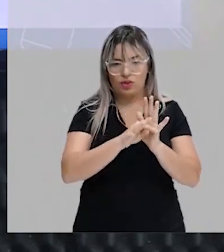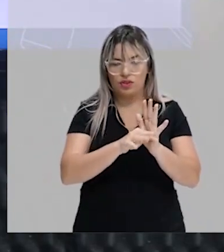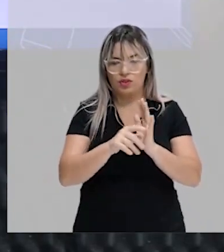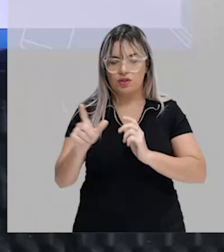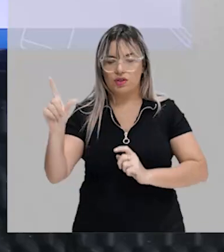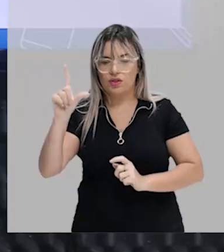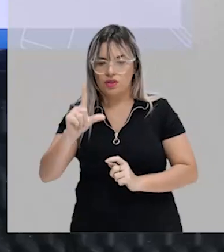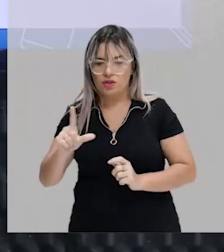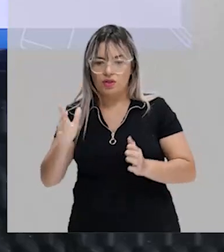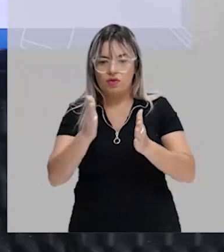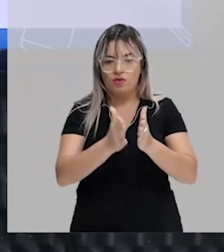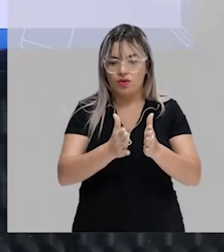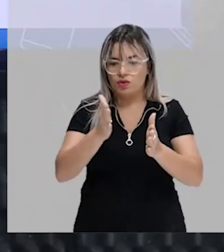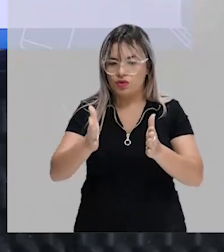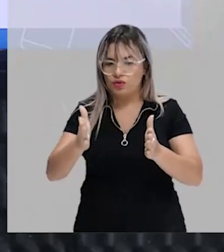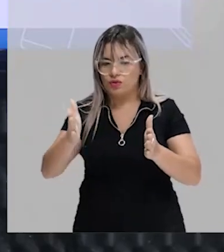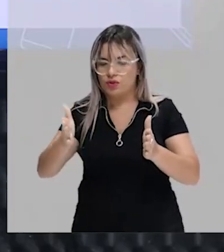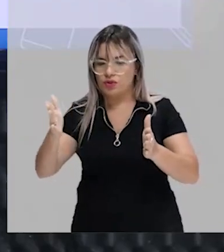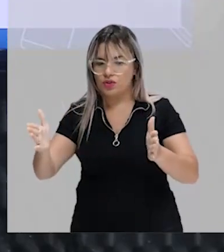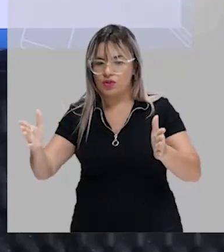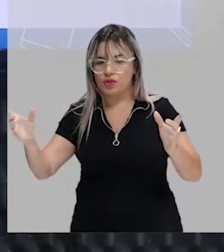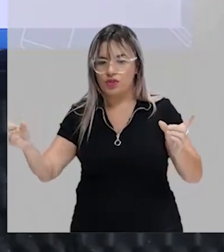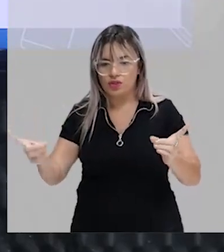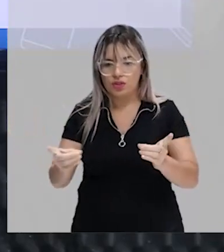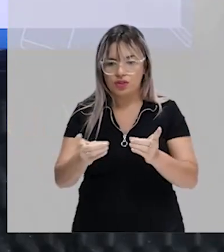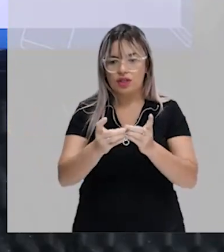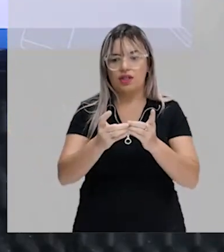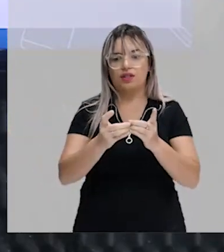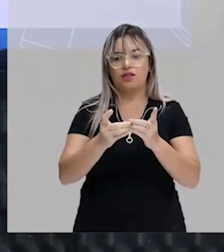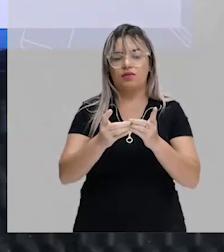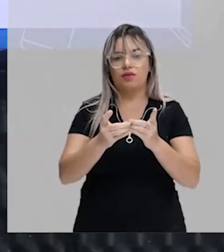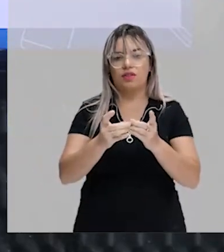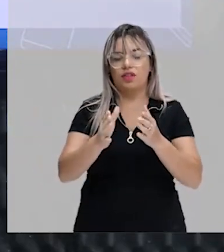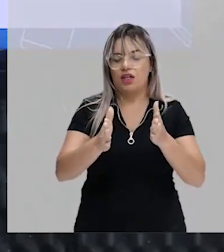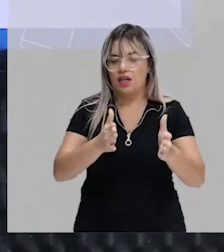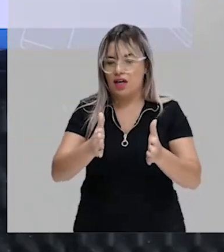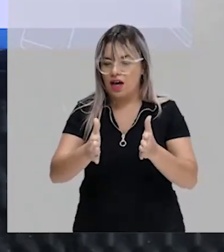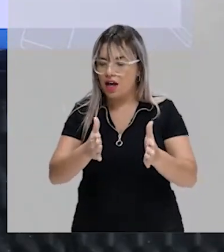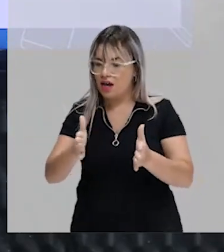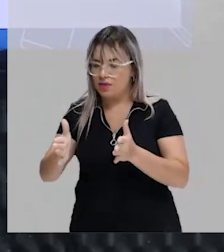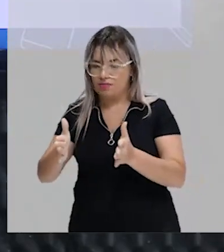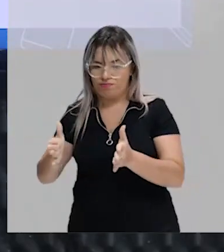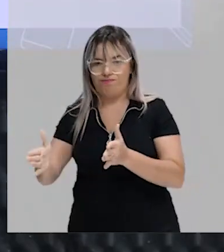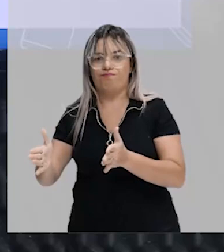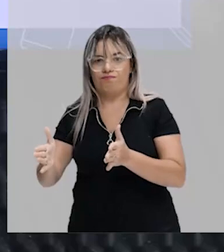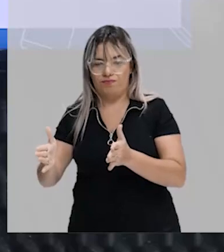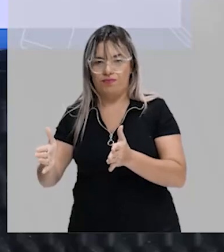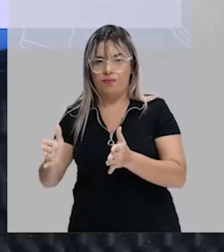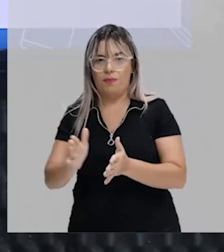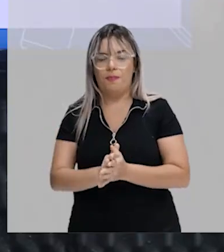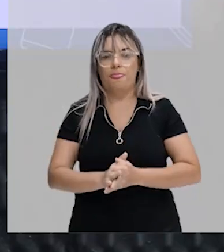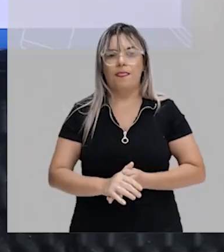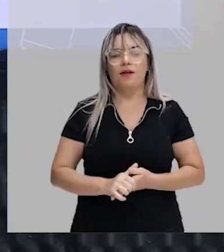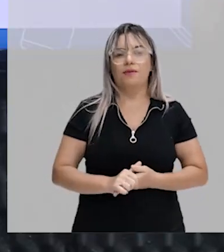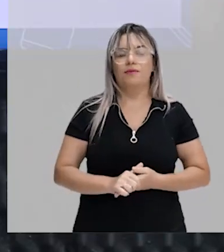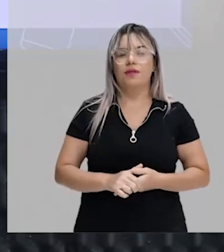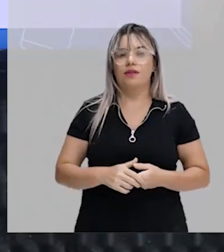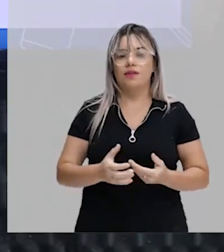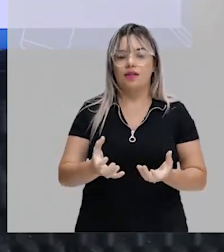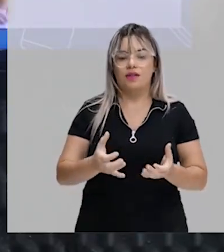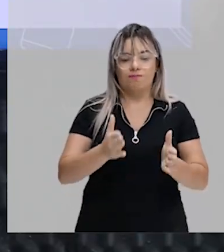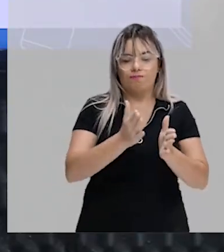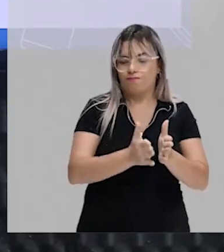épocas literárias, elas têm contextos, elas têm um período aí que, querendo ou não, elas vão